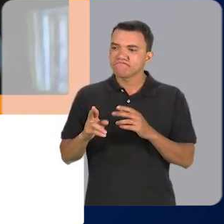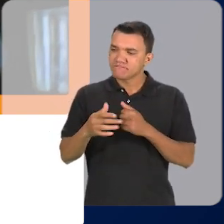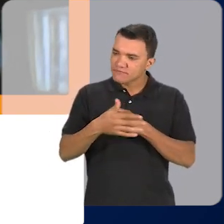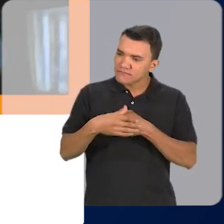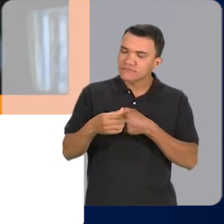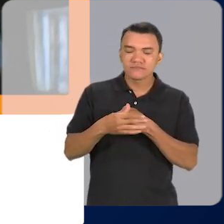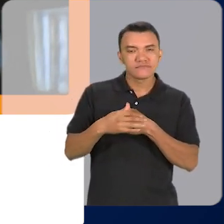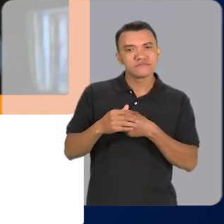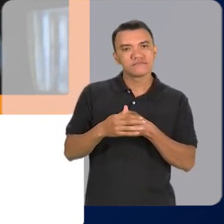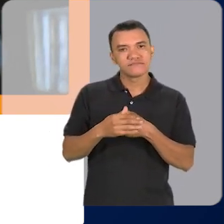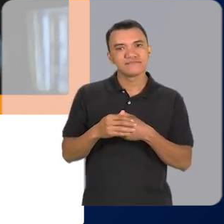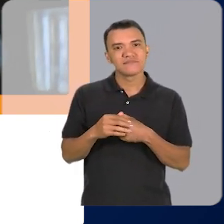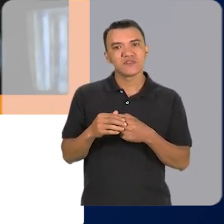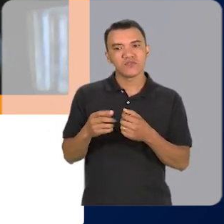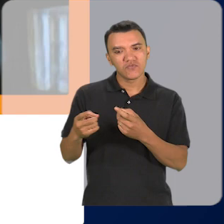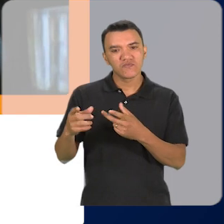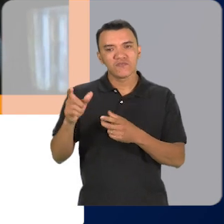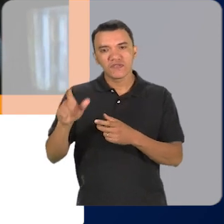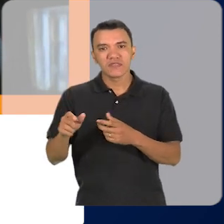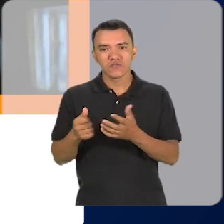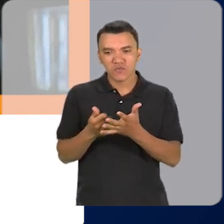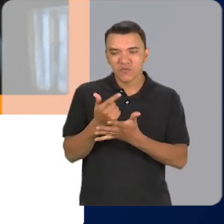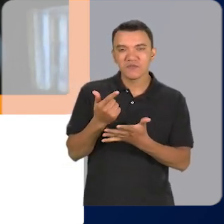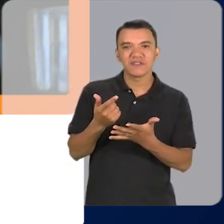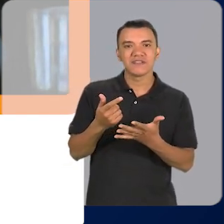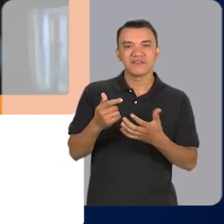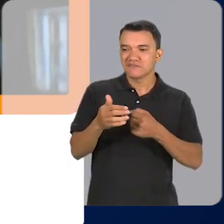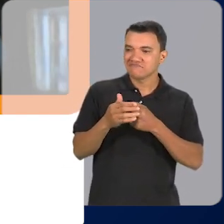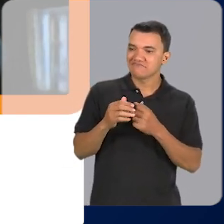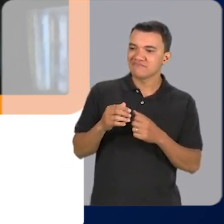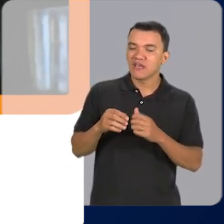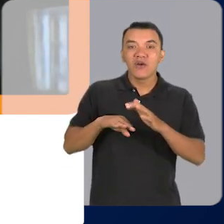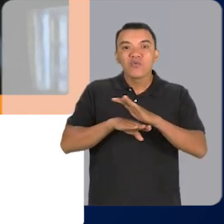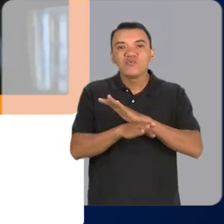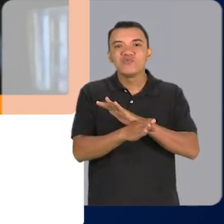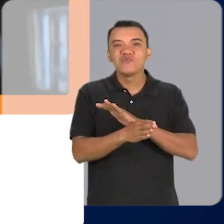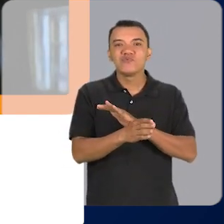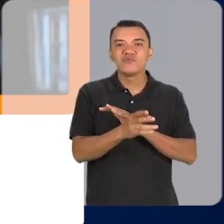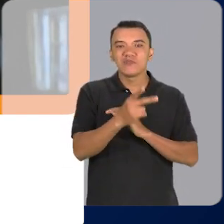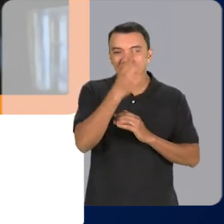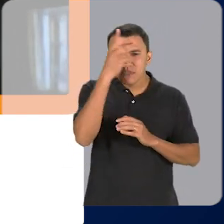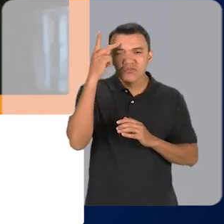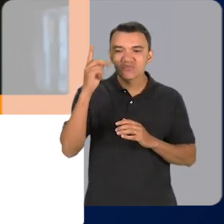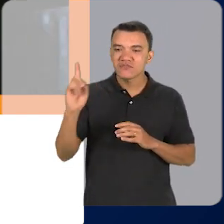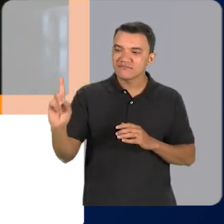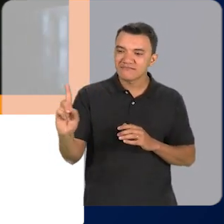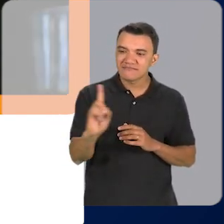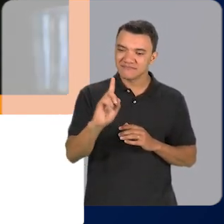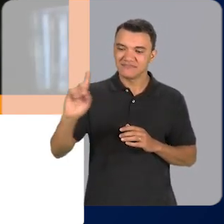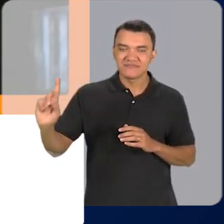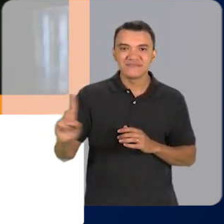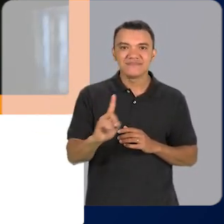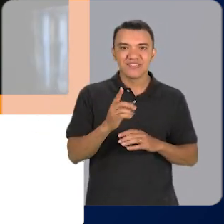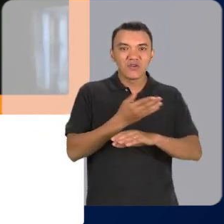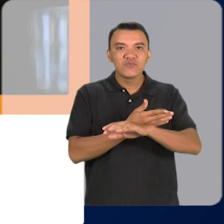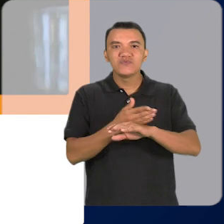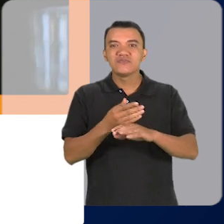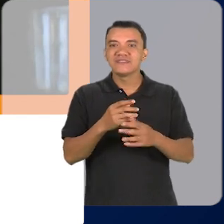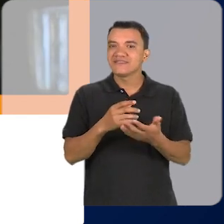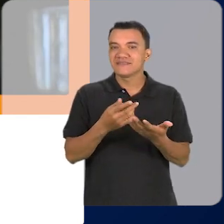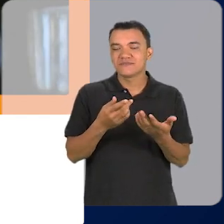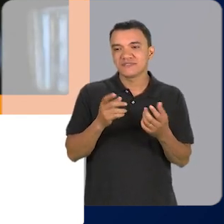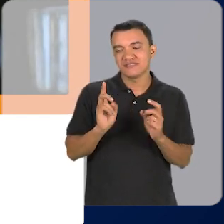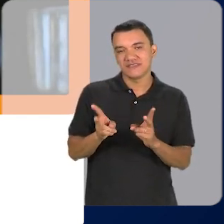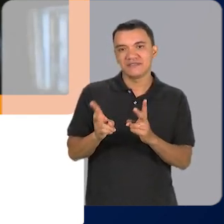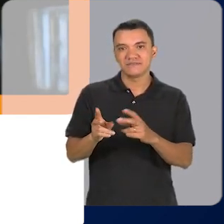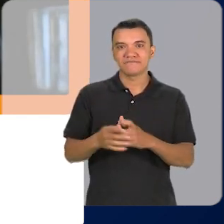entre o vendedor e o comprador, né, no sentido que você se acostuma com aquela pessoa, se acostuma com aquele pregão, como